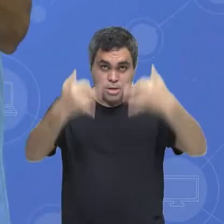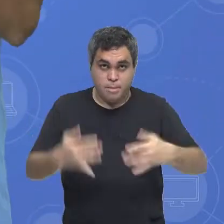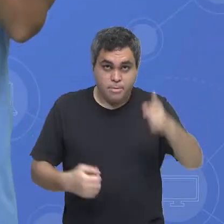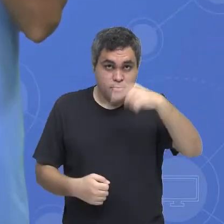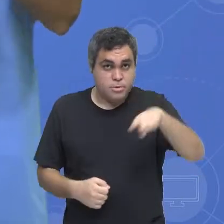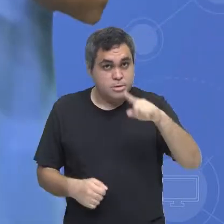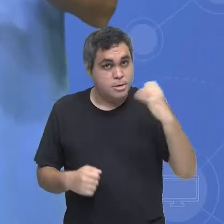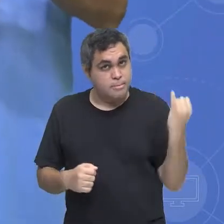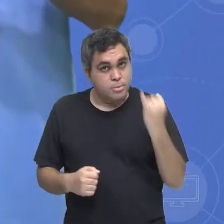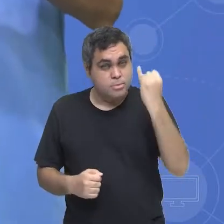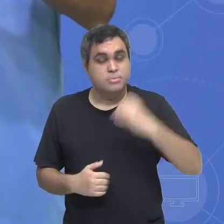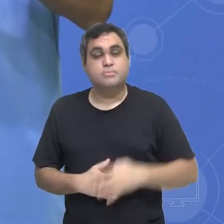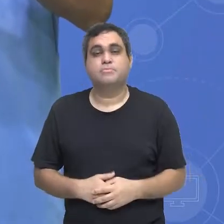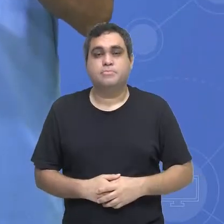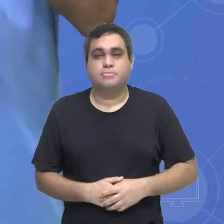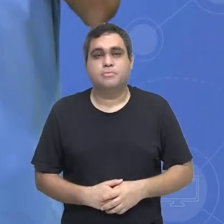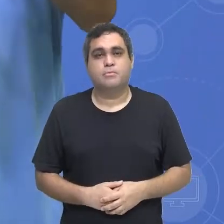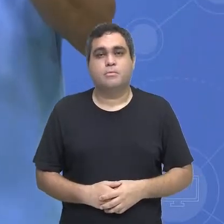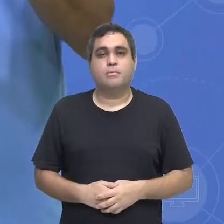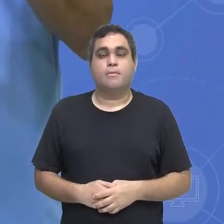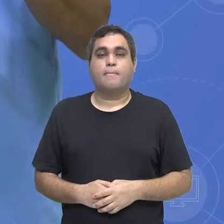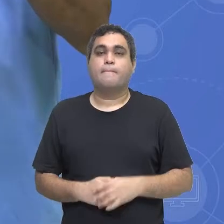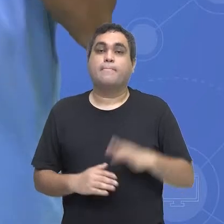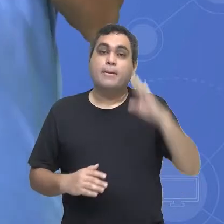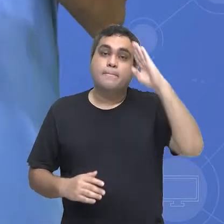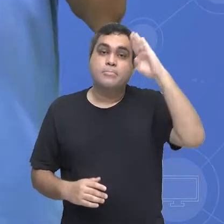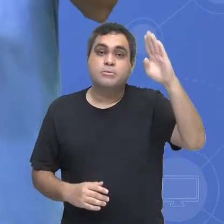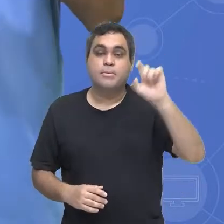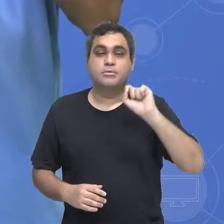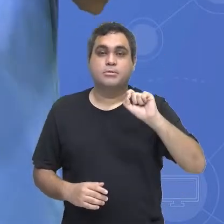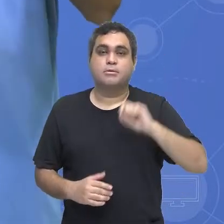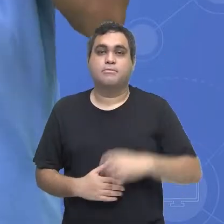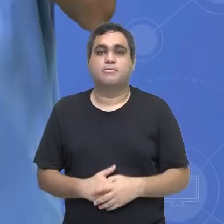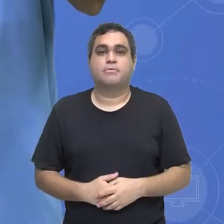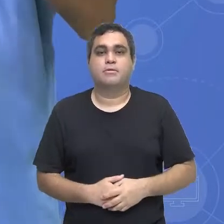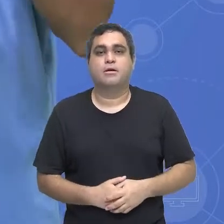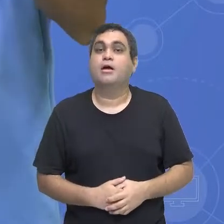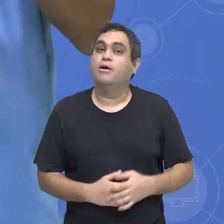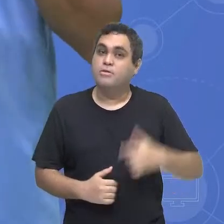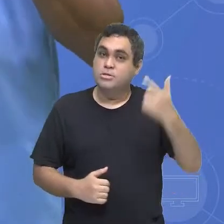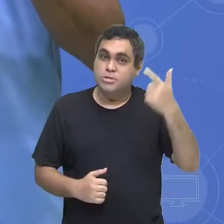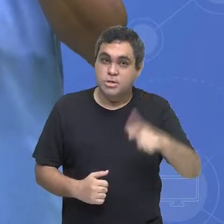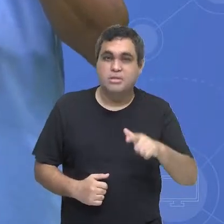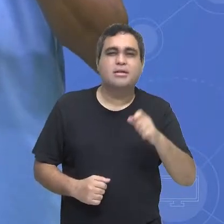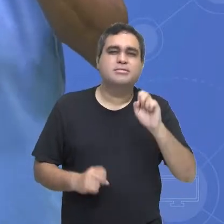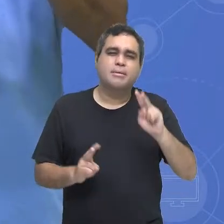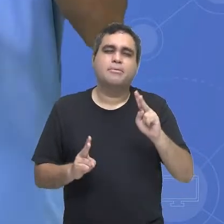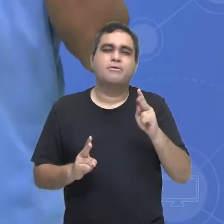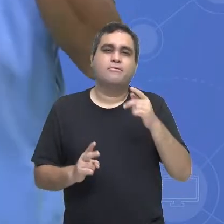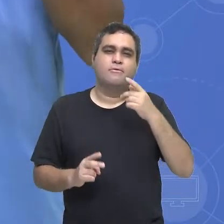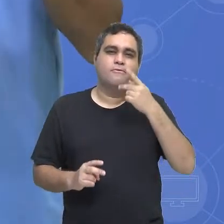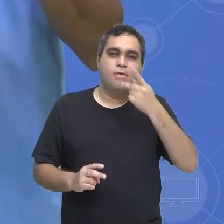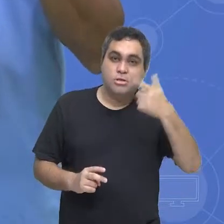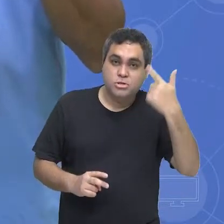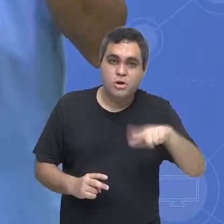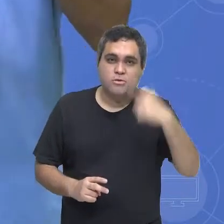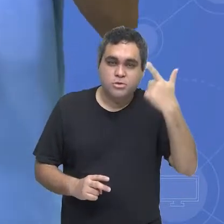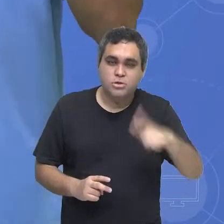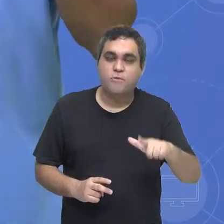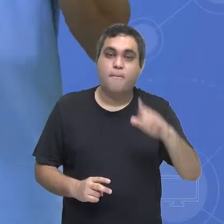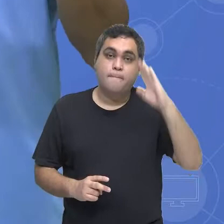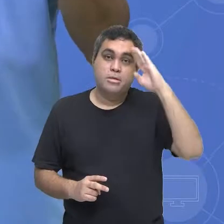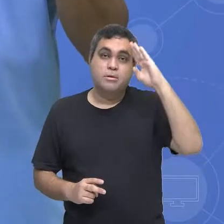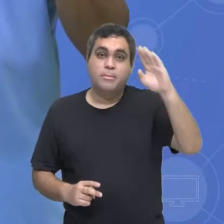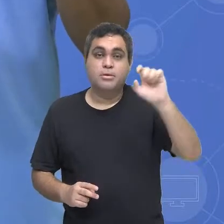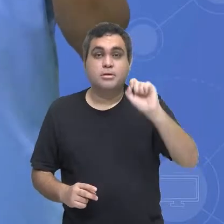muito importante para muitas coisas. Principalmente, eu vou repetir isso de vez em quando na minha aula de hoje, principalmente para